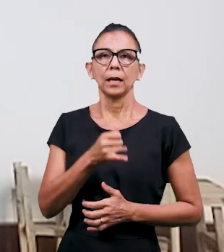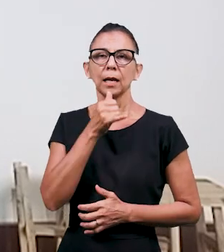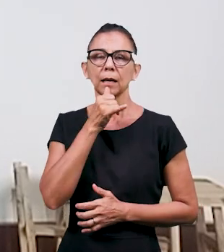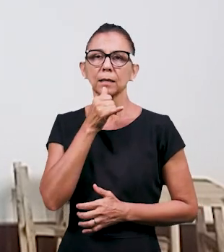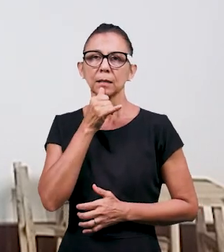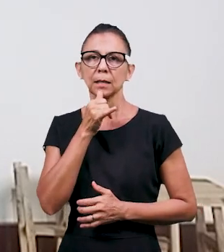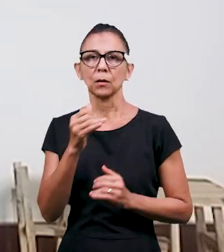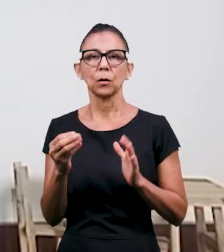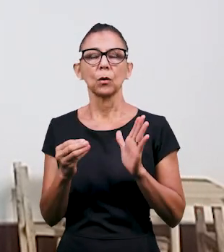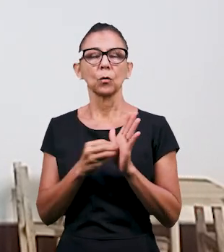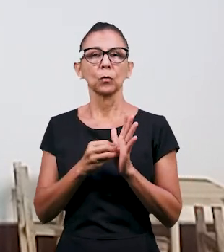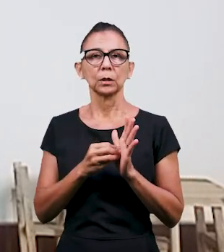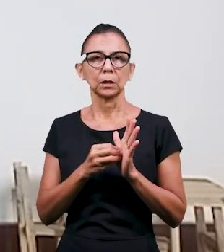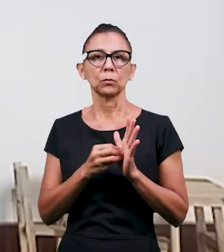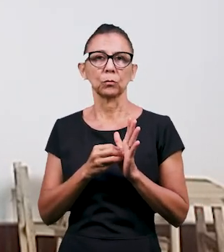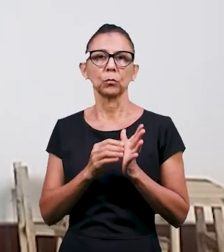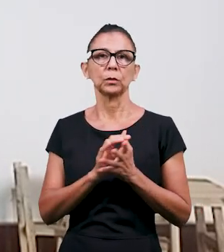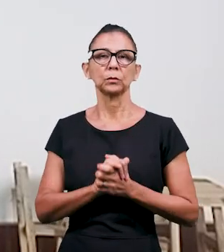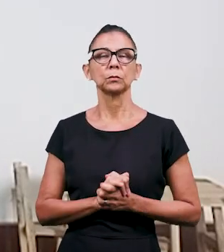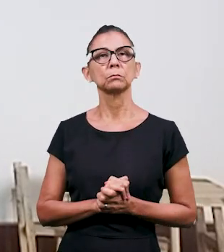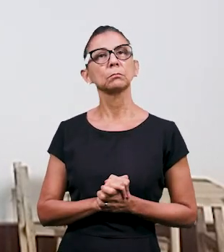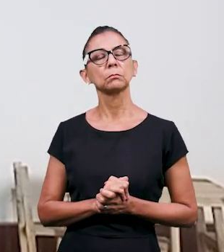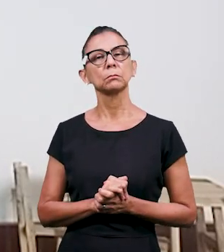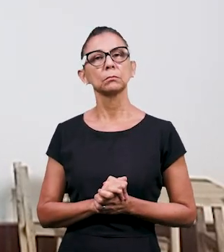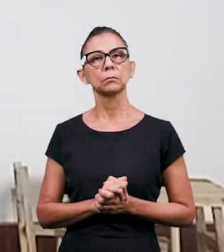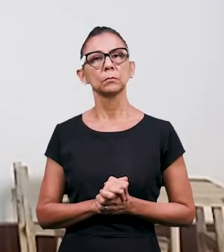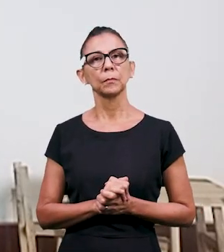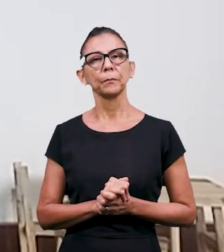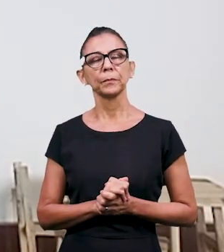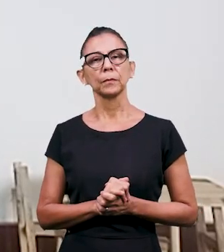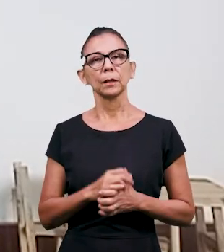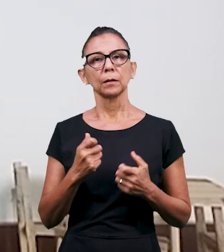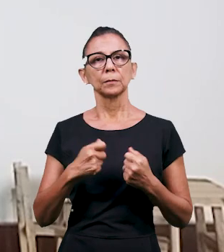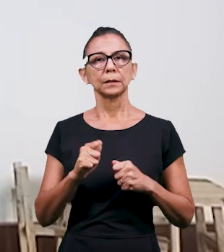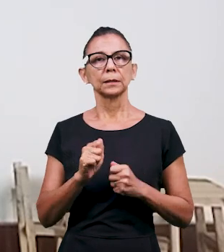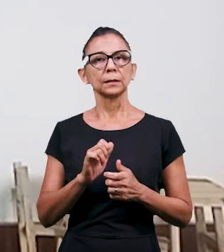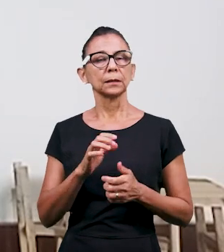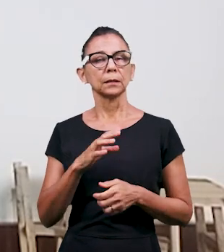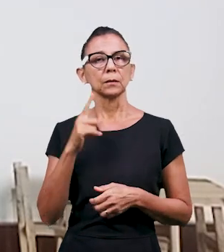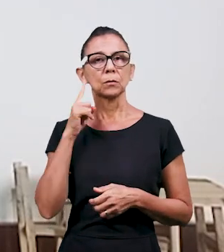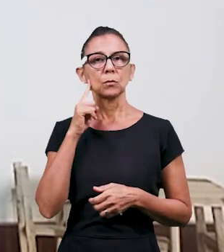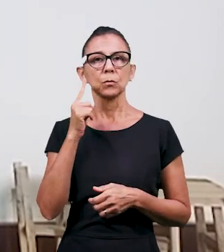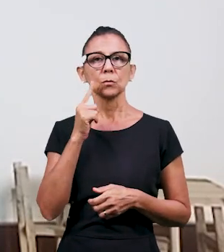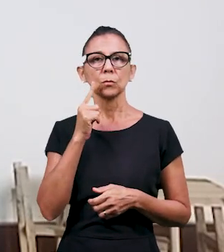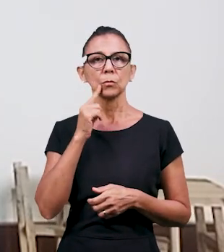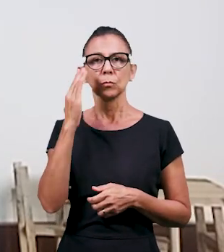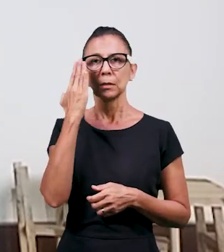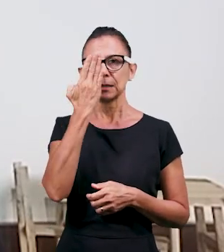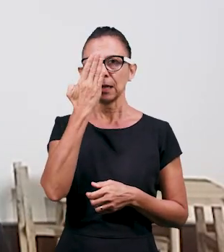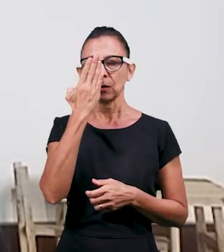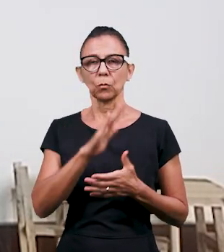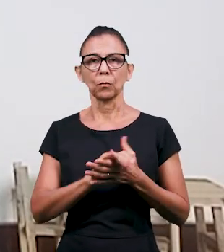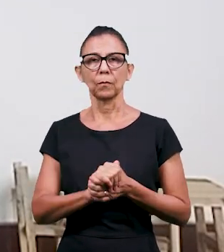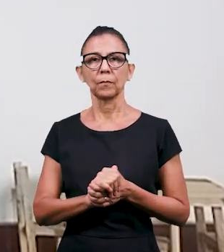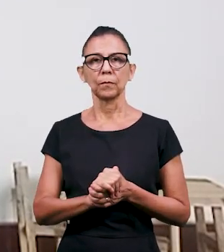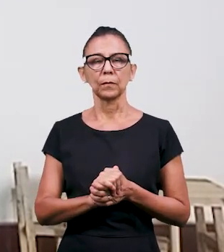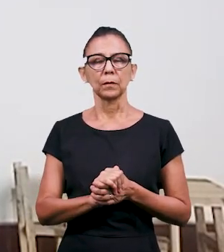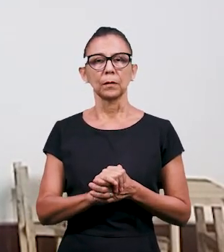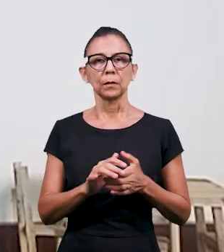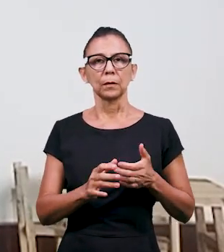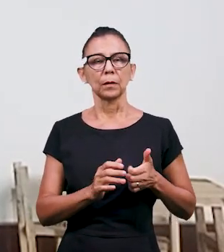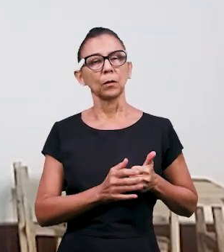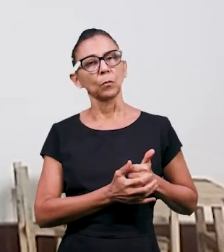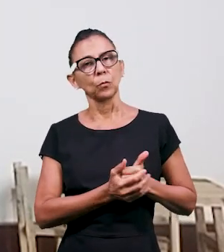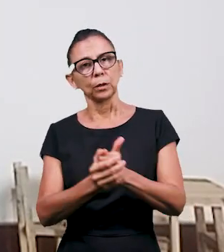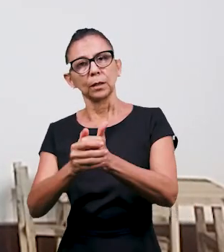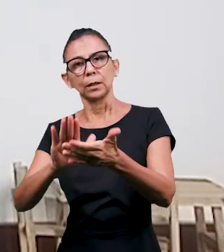a questão do conteúdo audiovisual teria que ter uma pessoa, um guia intérprete, para passar essas informações para o surdo cego, para que